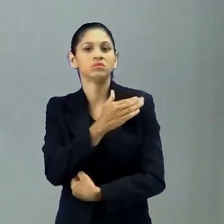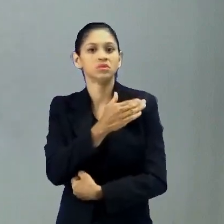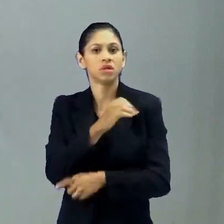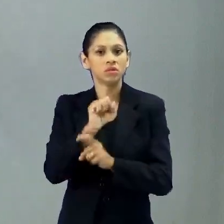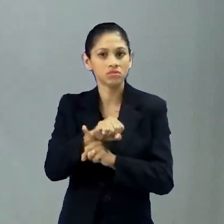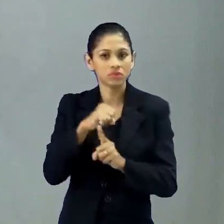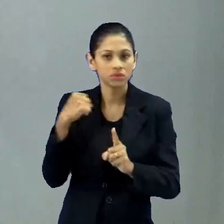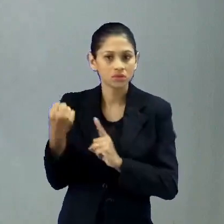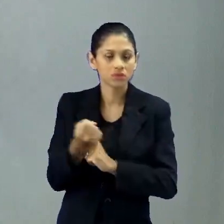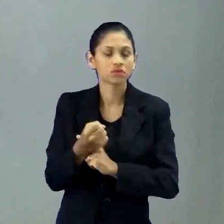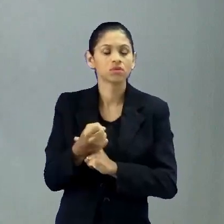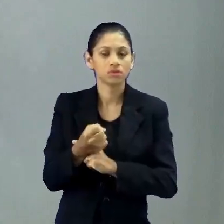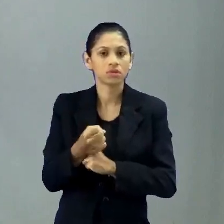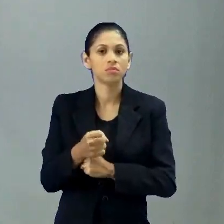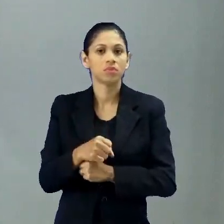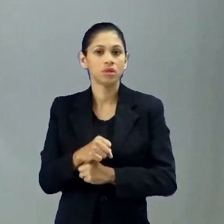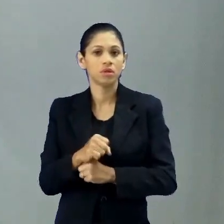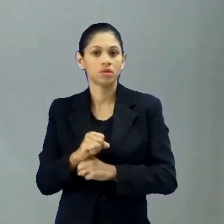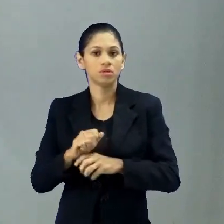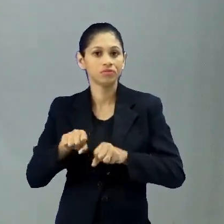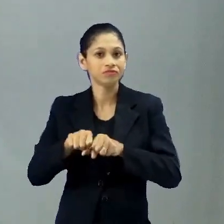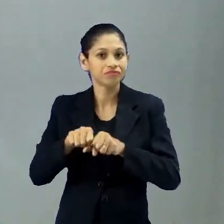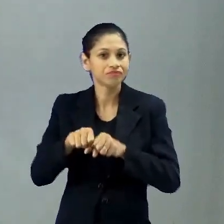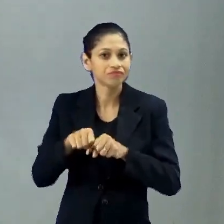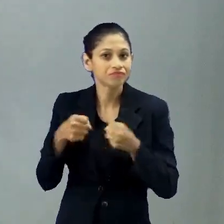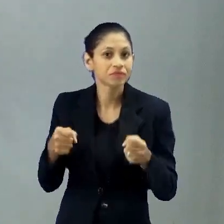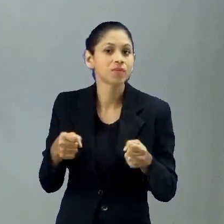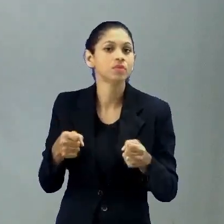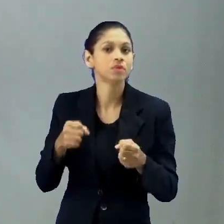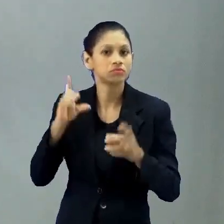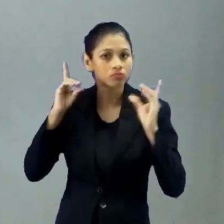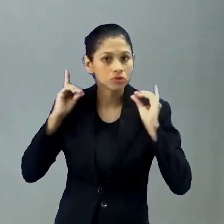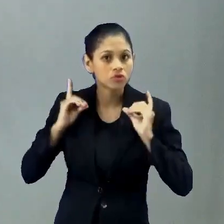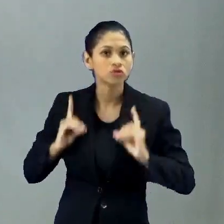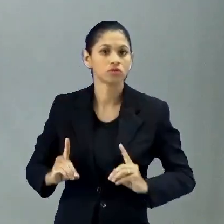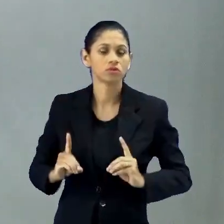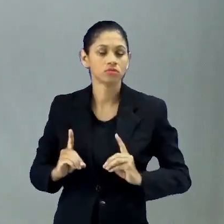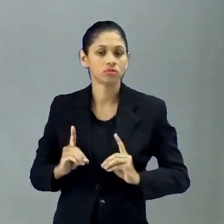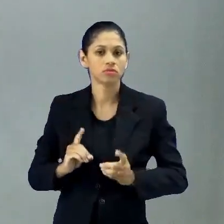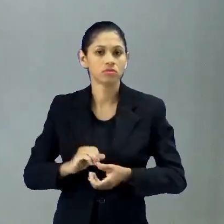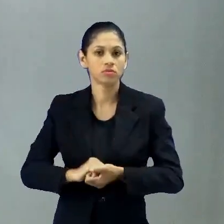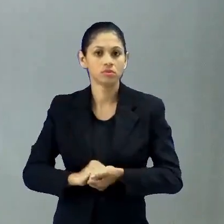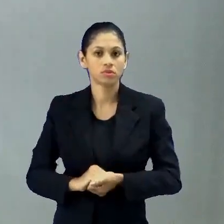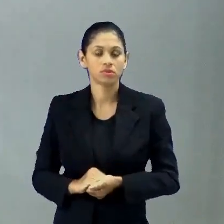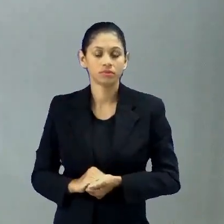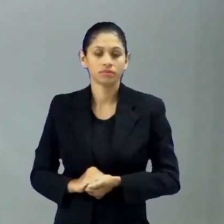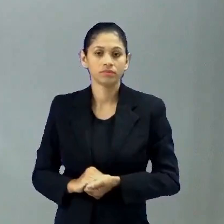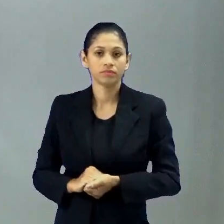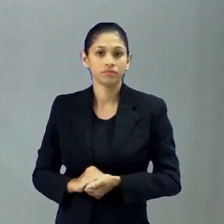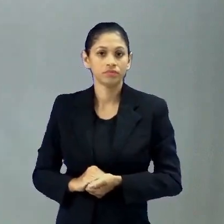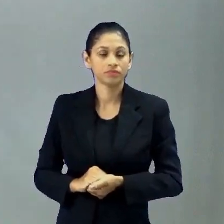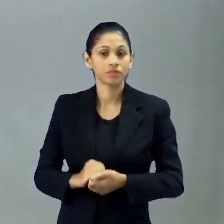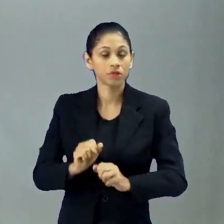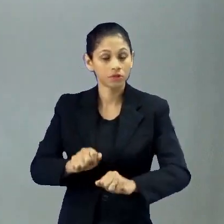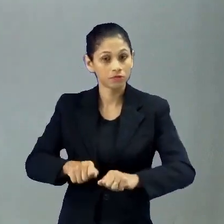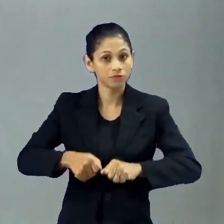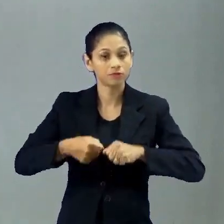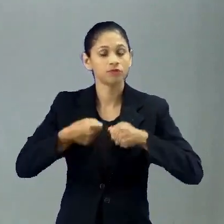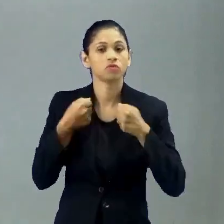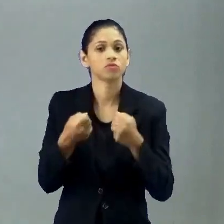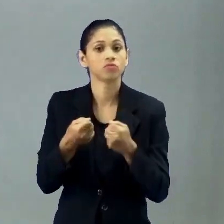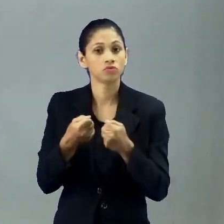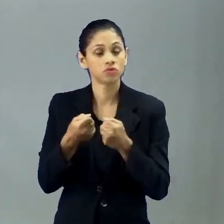consequentemente, violação de direitos. Então, a lógica dos direitos humanos, e reforçando o